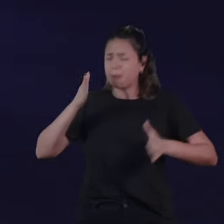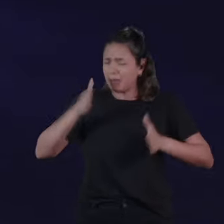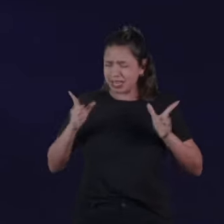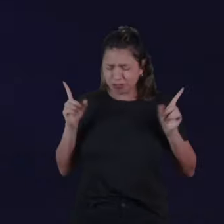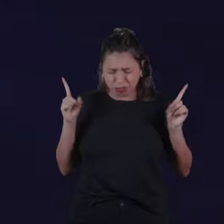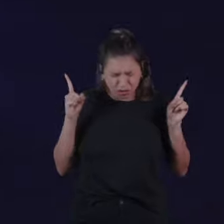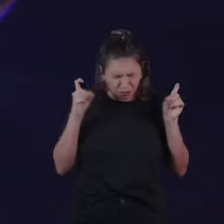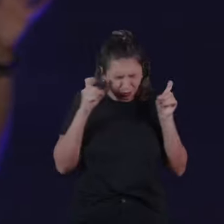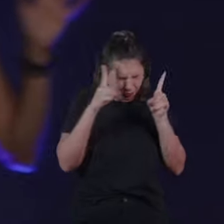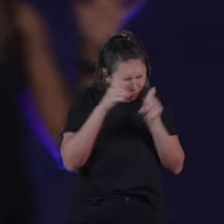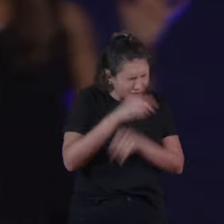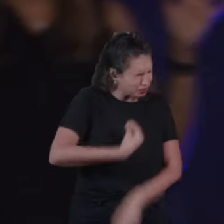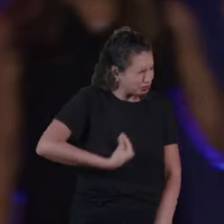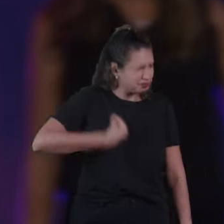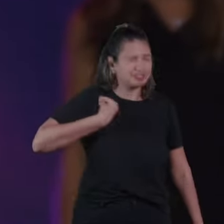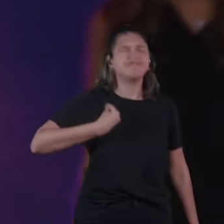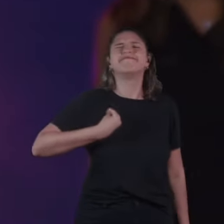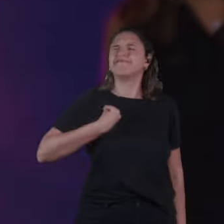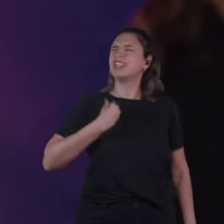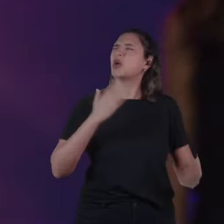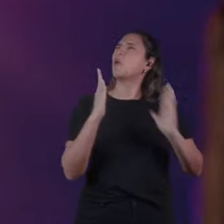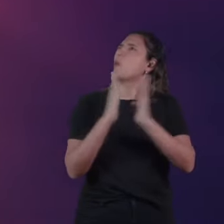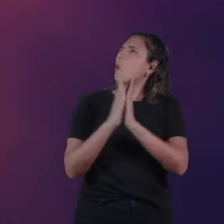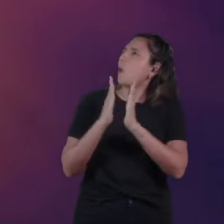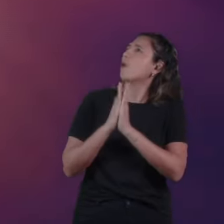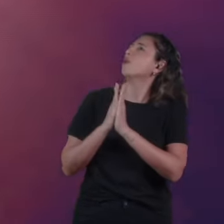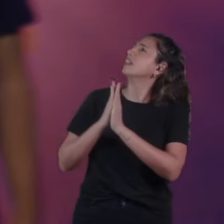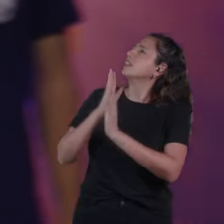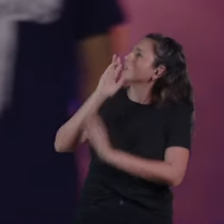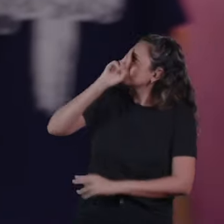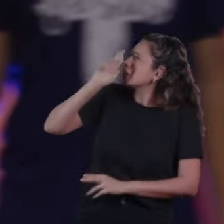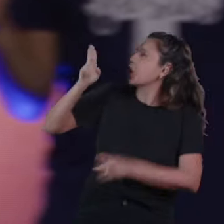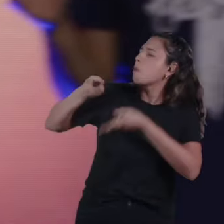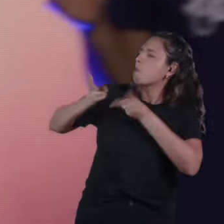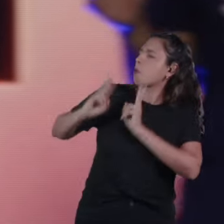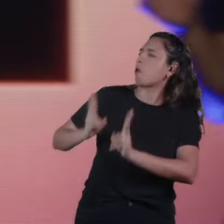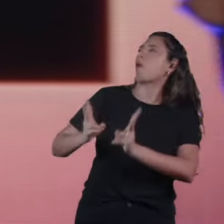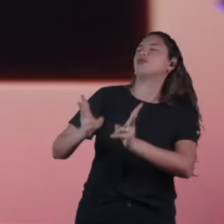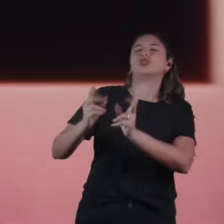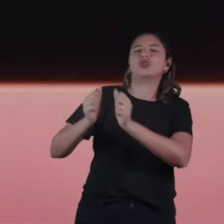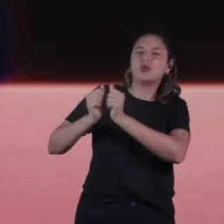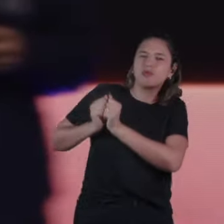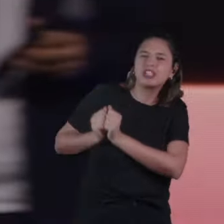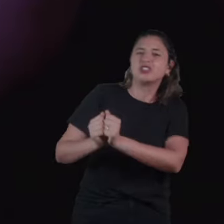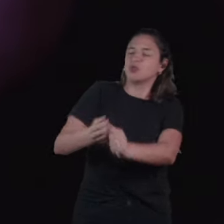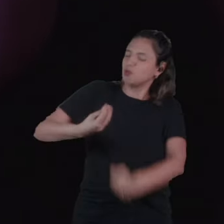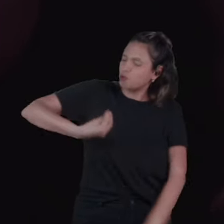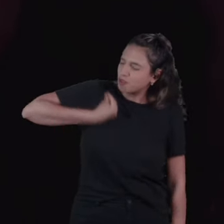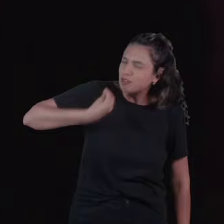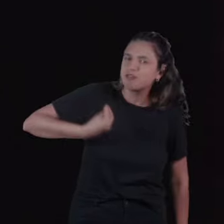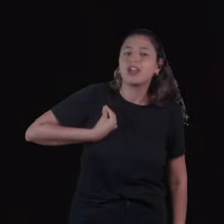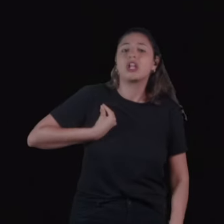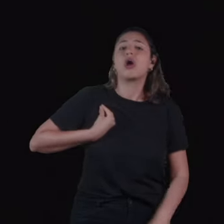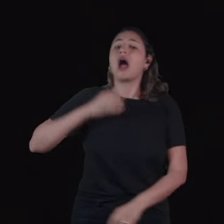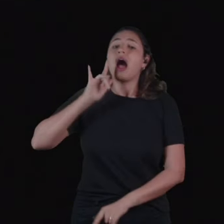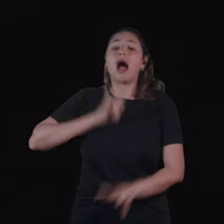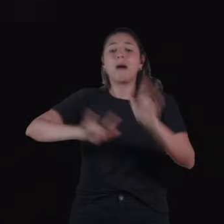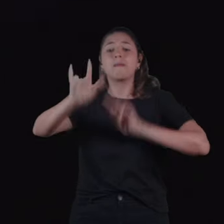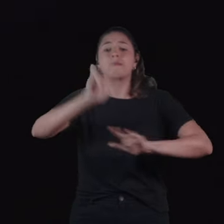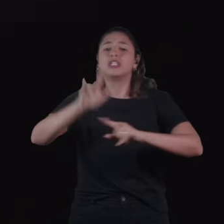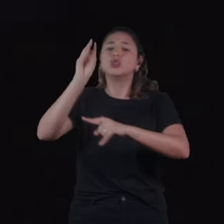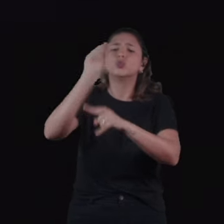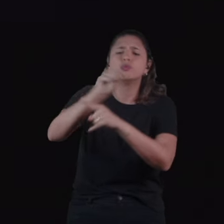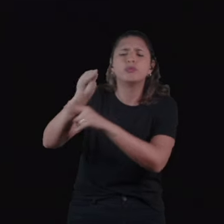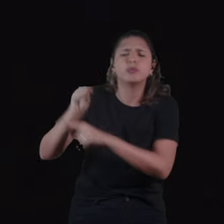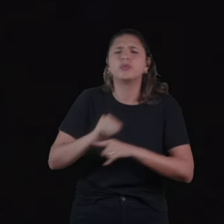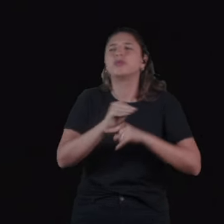por momentos de grandes provas, que o Senhor continua o mesmo, presente, amando e cuidando de cada um